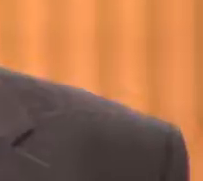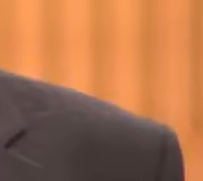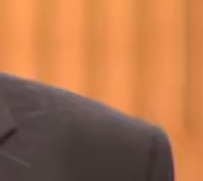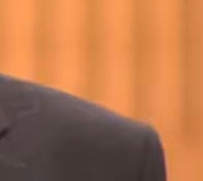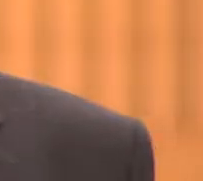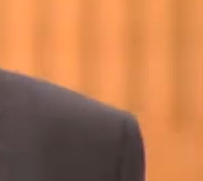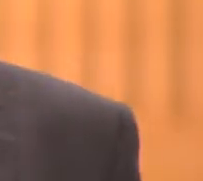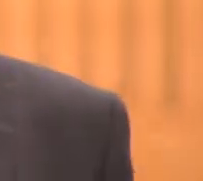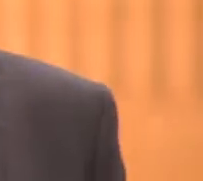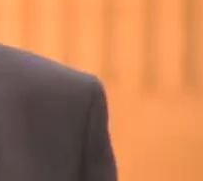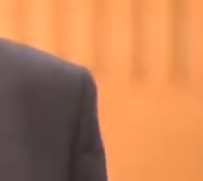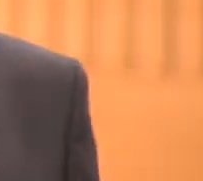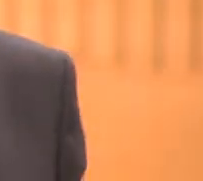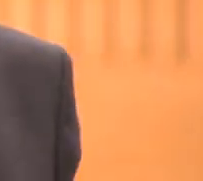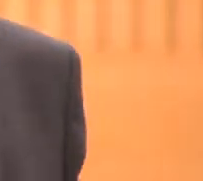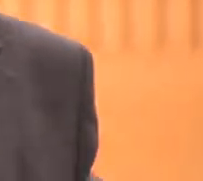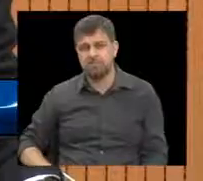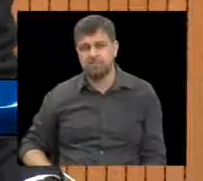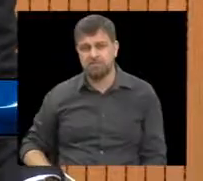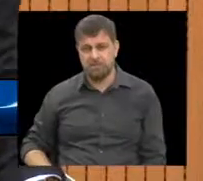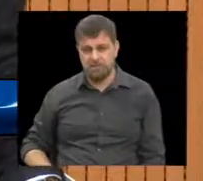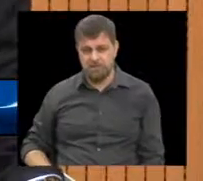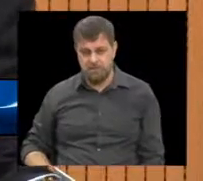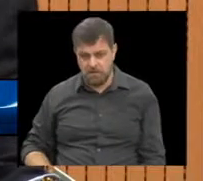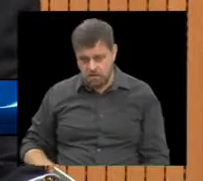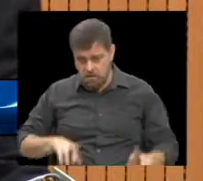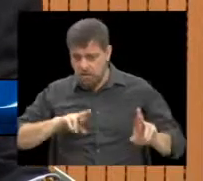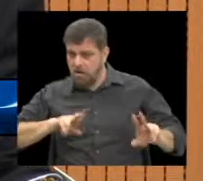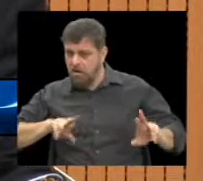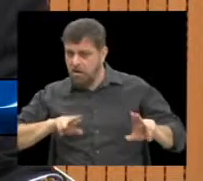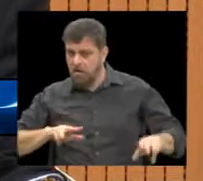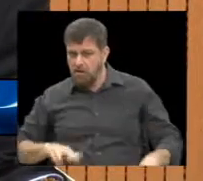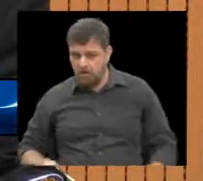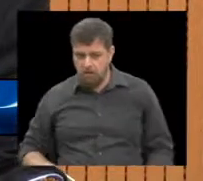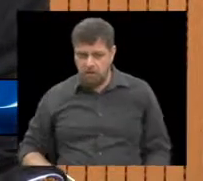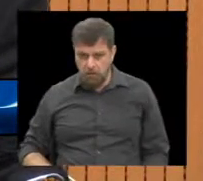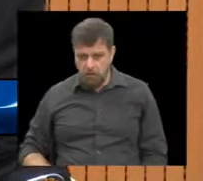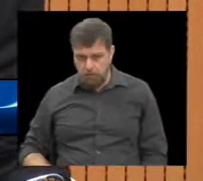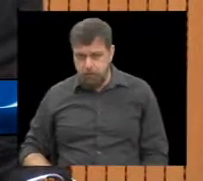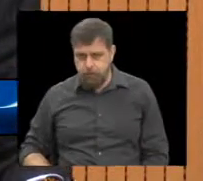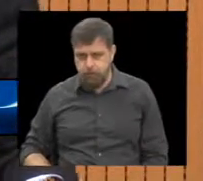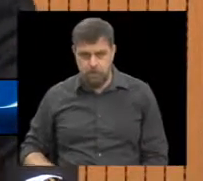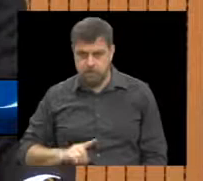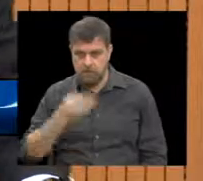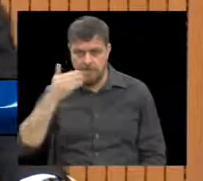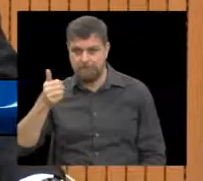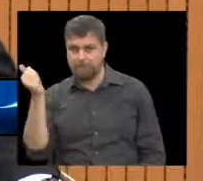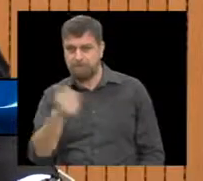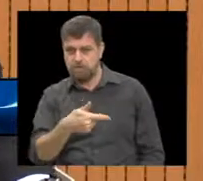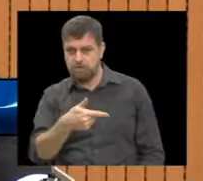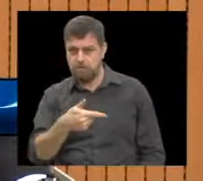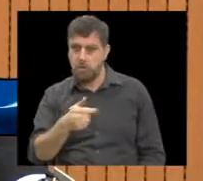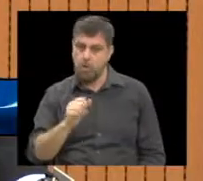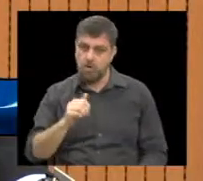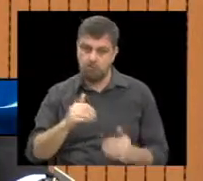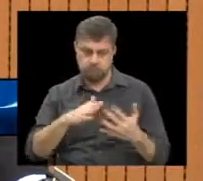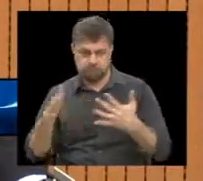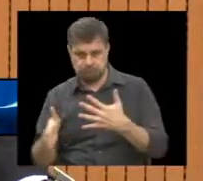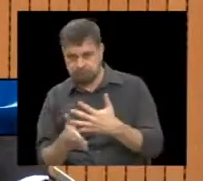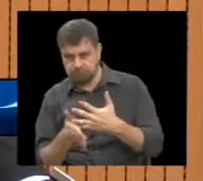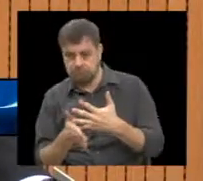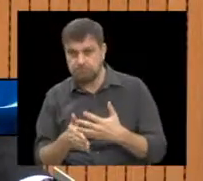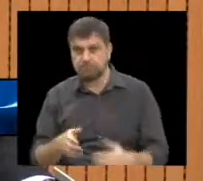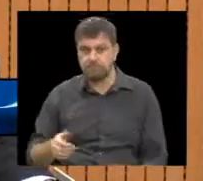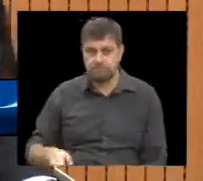à lei de autoria do vereador zé carlos diferente do dele mas não melhor do que dele o inferior do que o dele mas